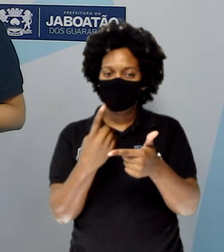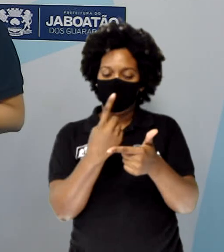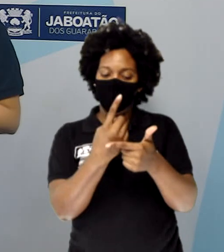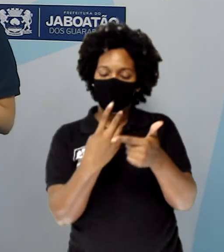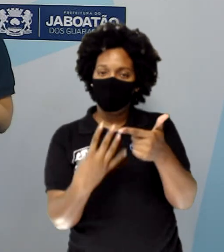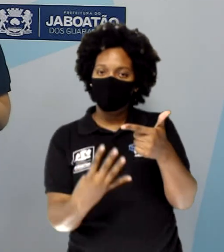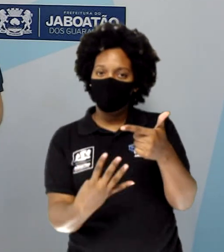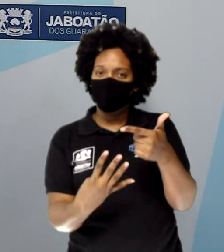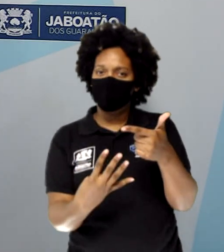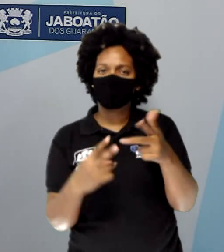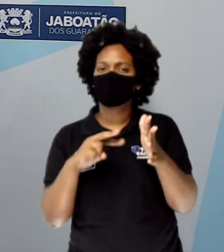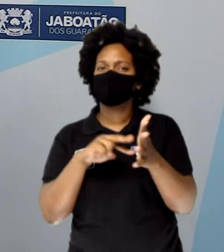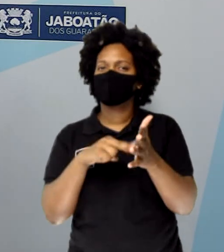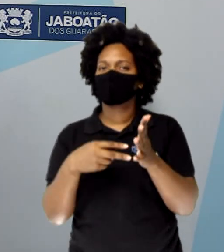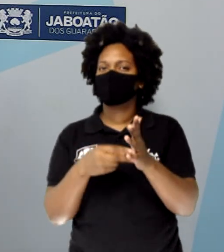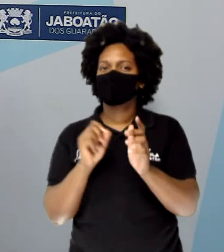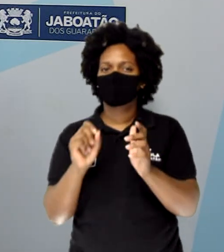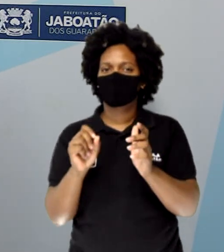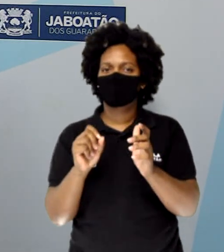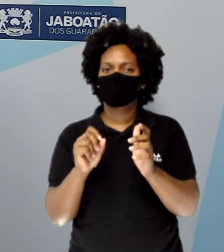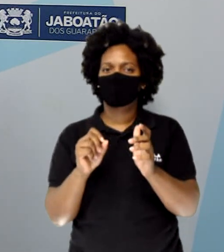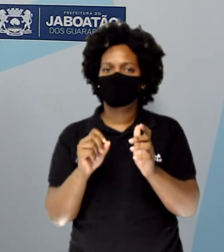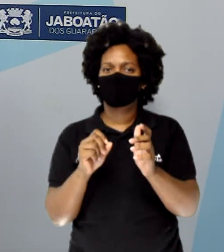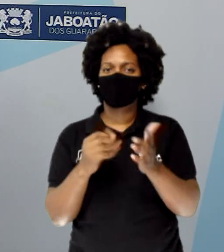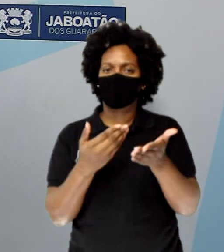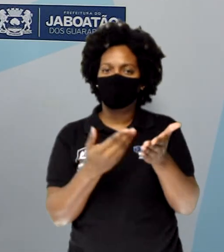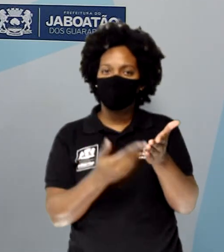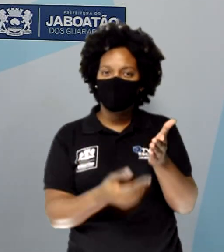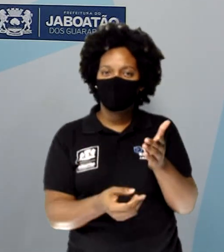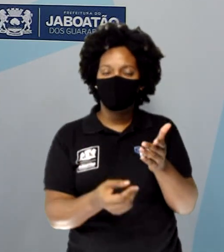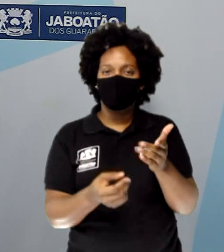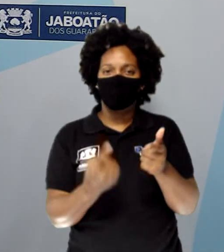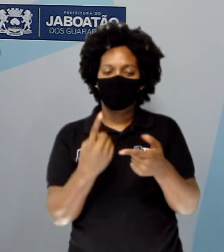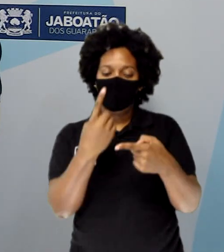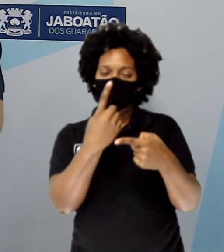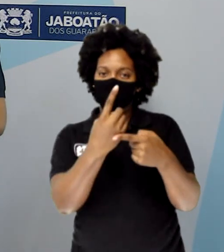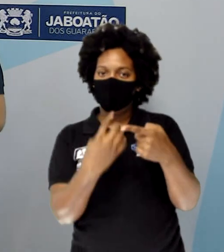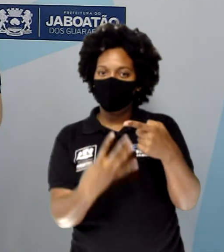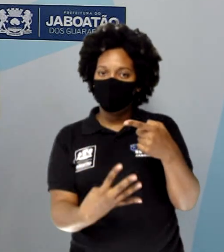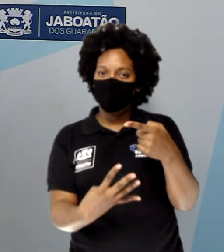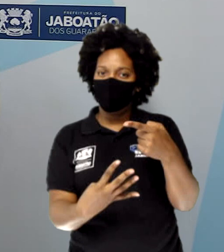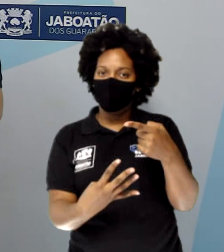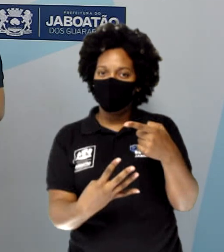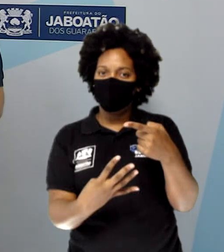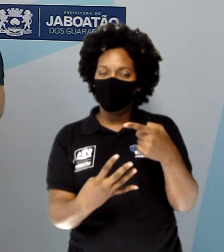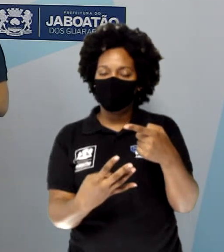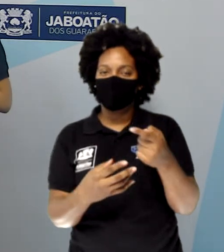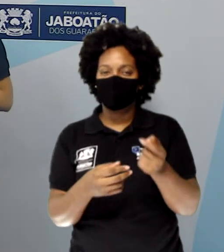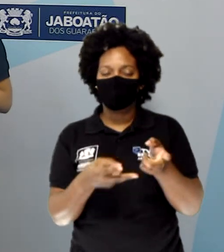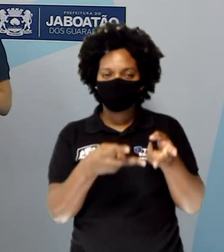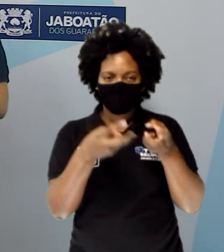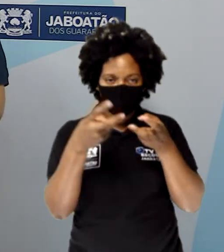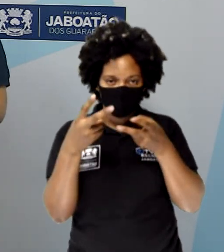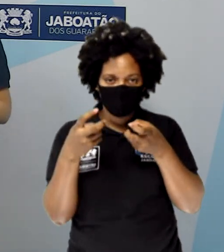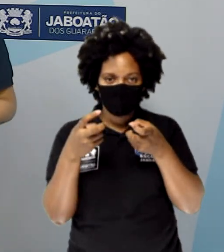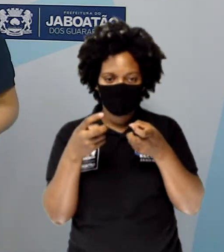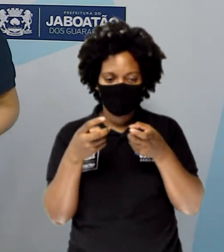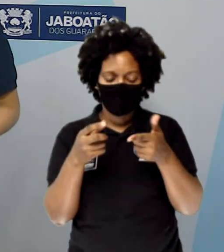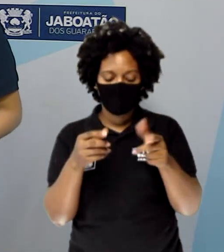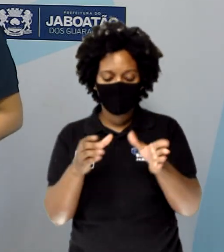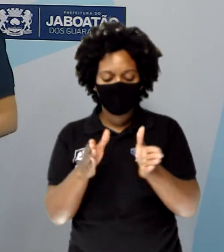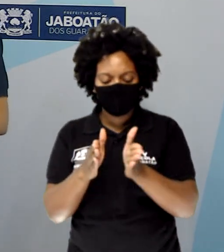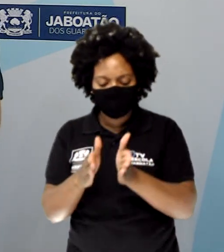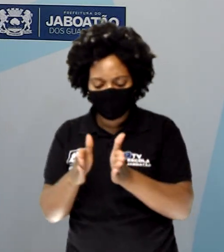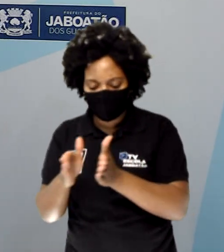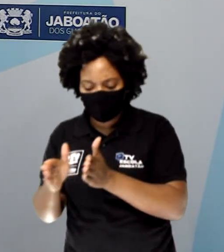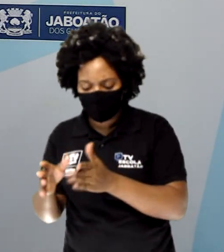né? O que significa dizer que sobrou 1/4 de pizza? Então, observa lá, se a gente dividir aí a pizza em 4